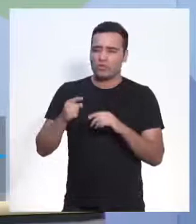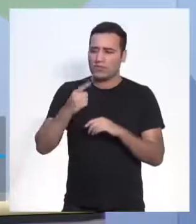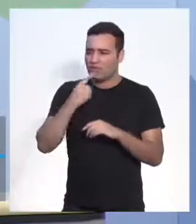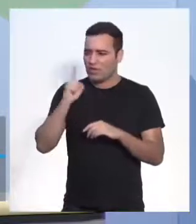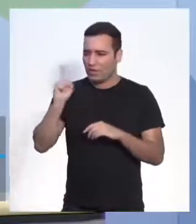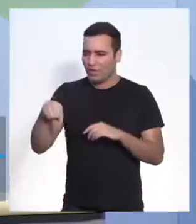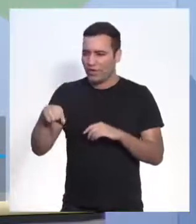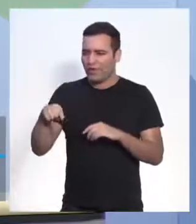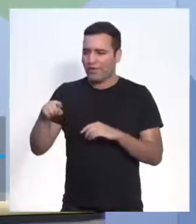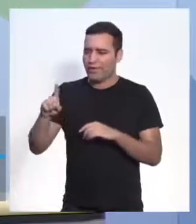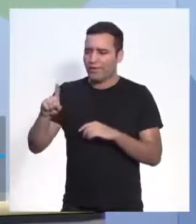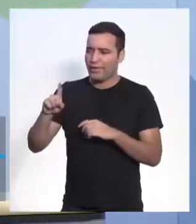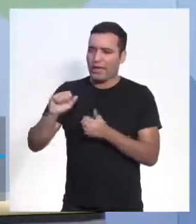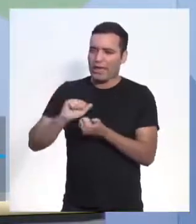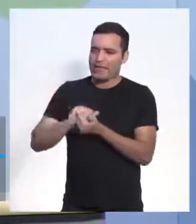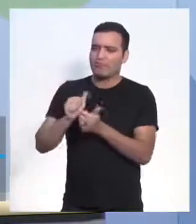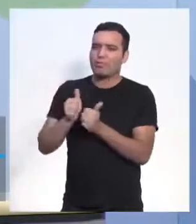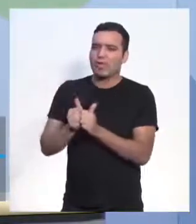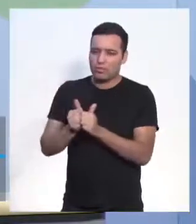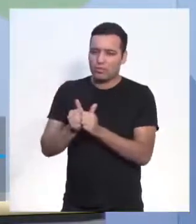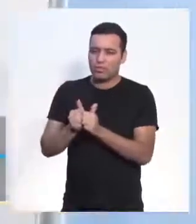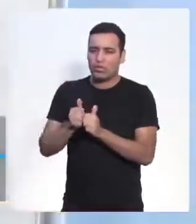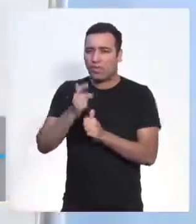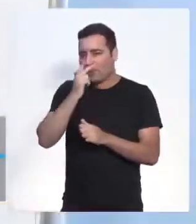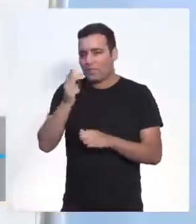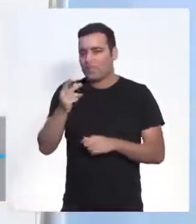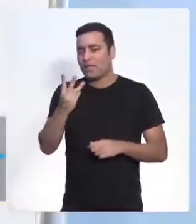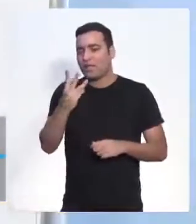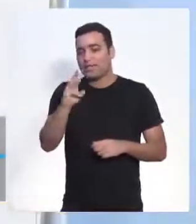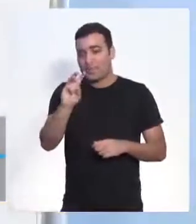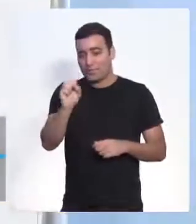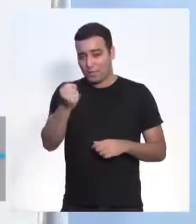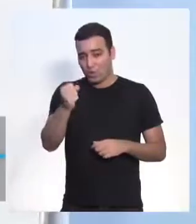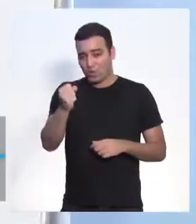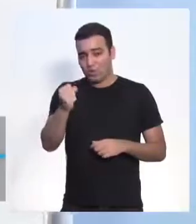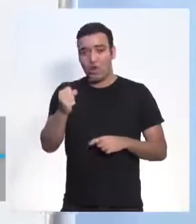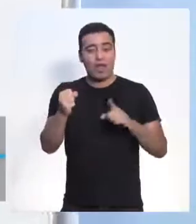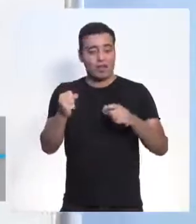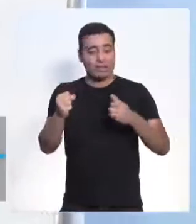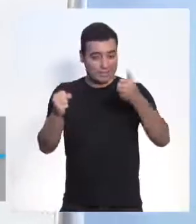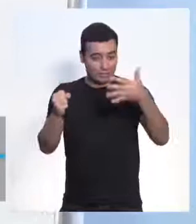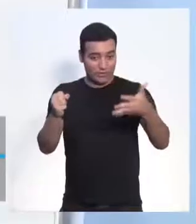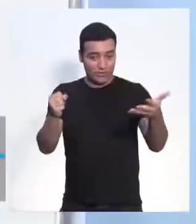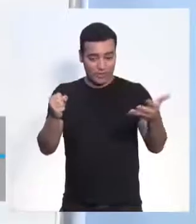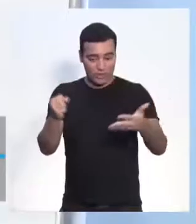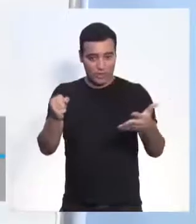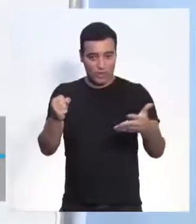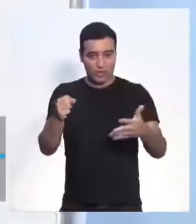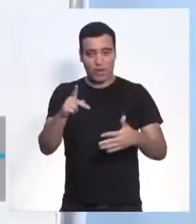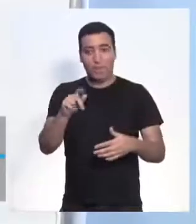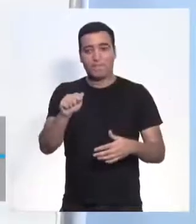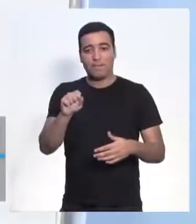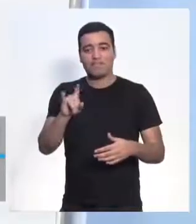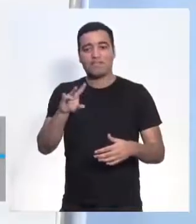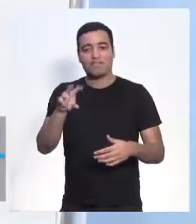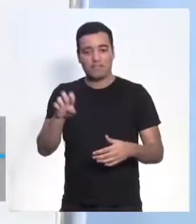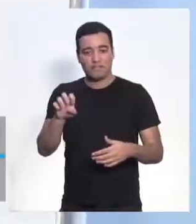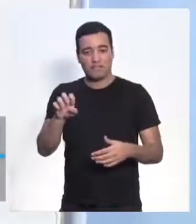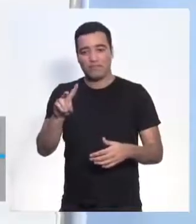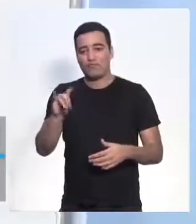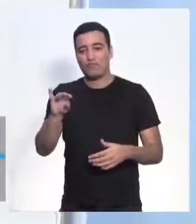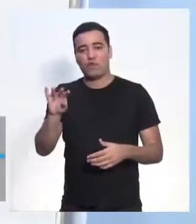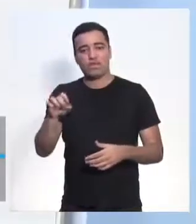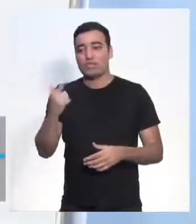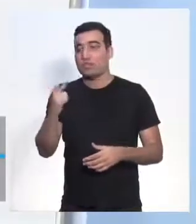era adaptada, não era? Isso, adaptado, elas aparecem na página 38. Essa explicação que eu dei para vocês de Passive Voice, ela não está no